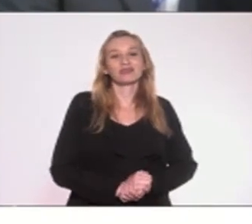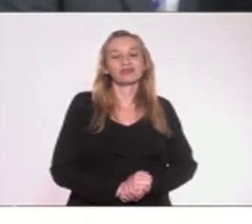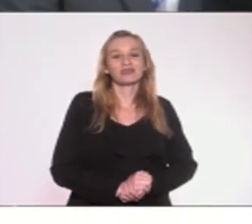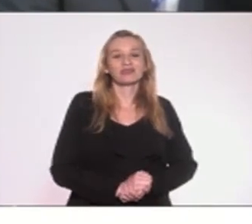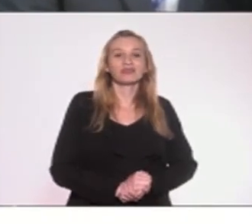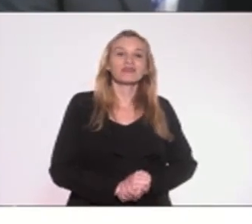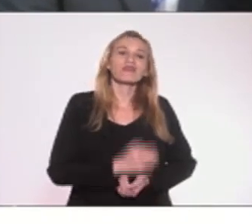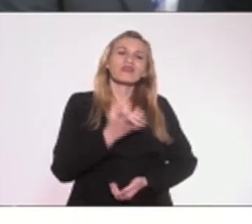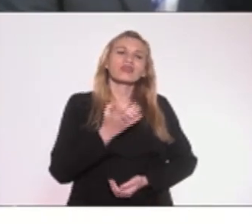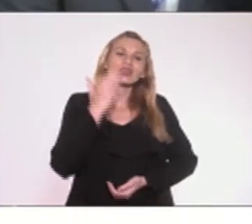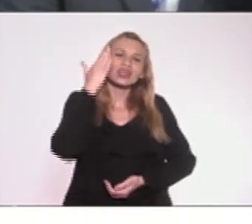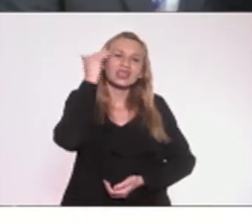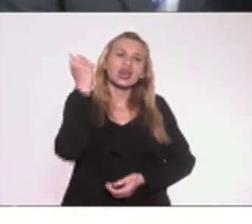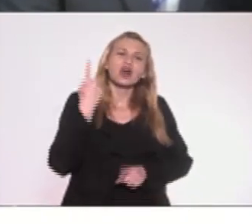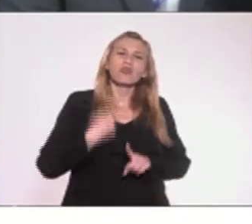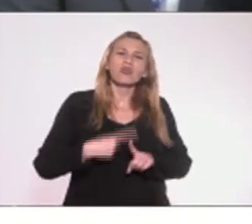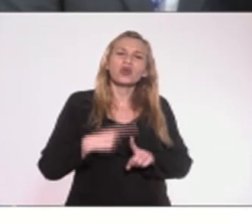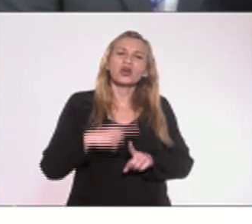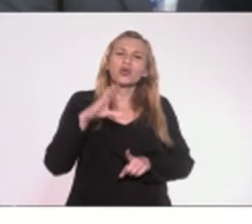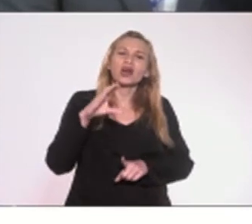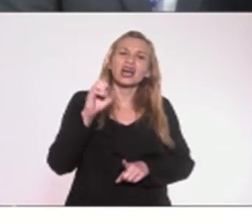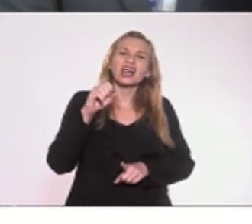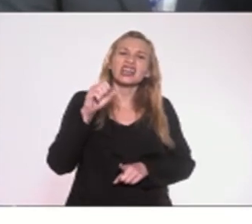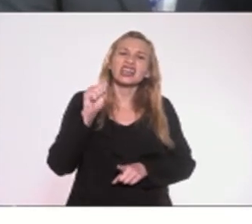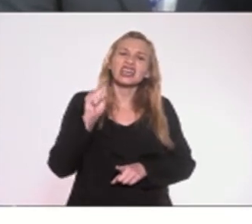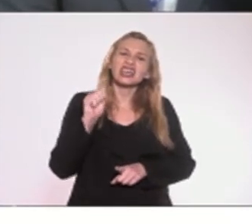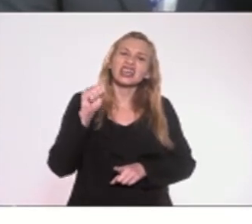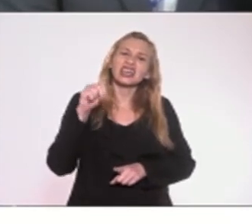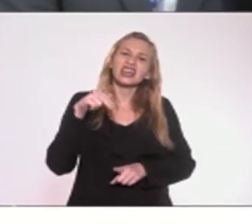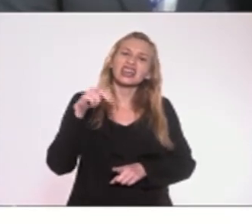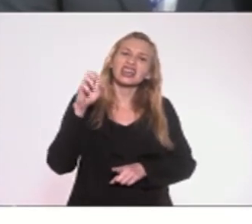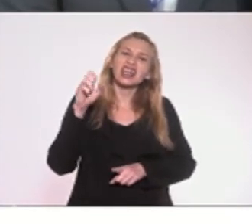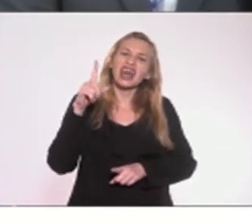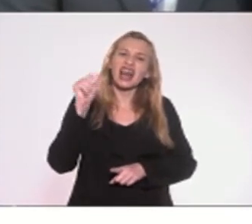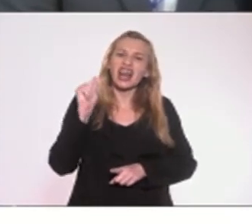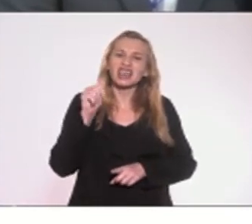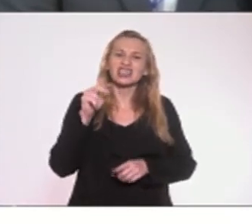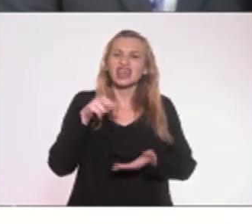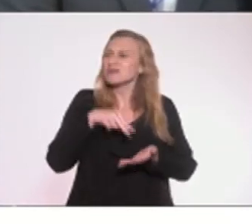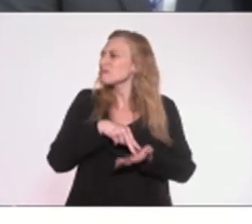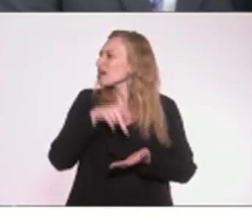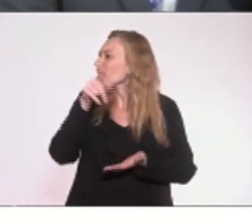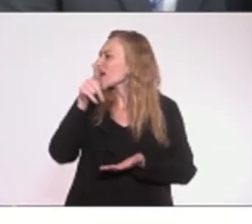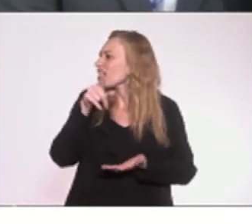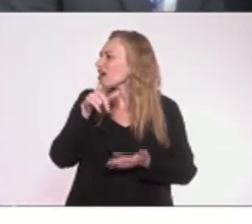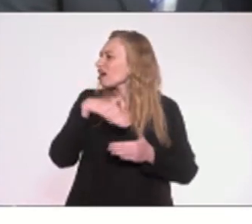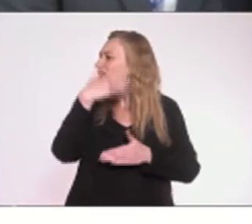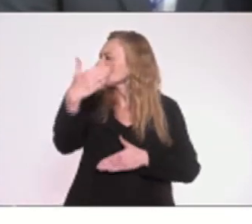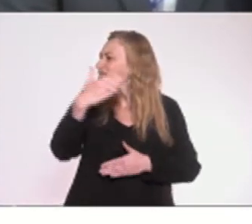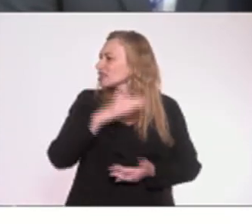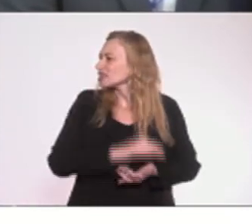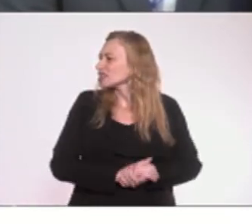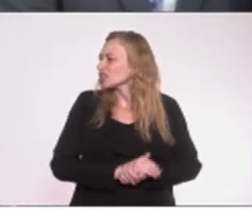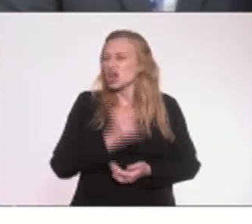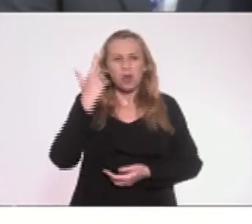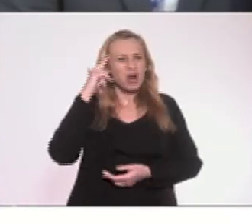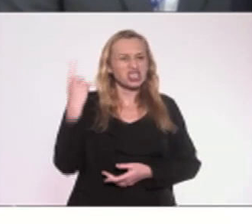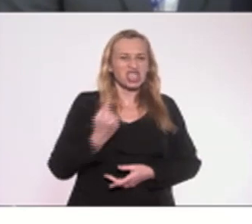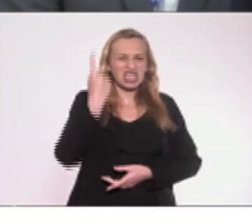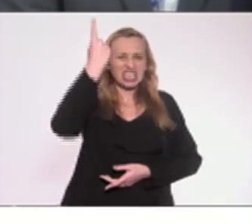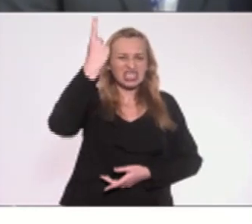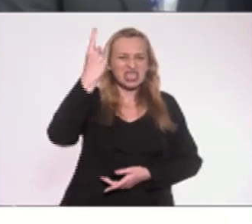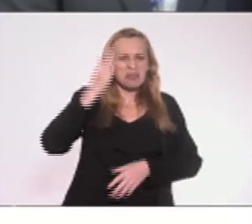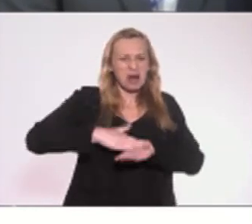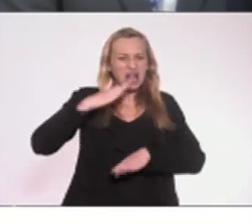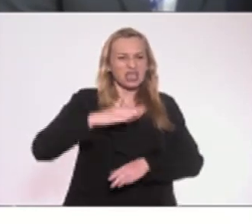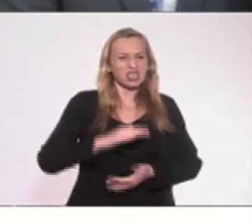Eu queria saber por que o Canela está lá atrás, está em pé. Aqui, quando a gente chega... Não é não, governador. Quer crescer mais? Não tem como.